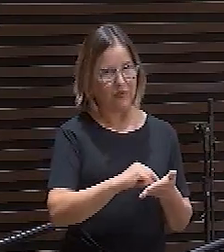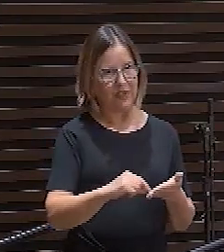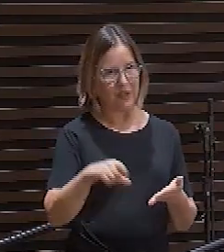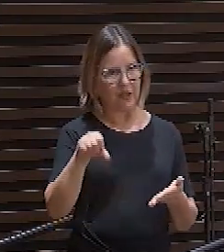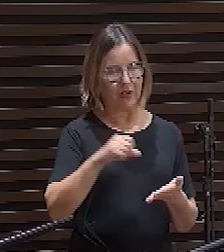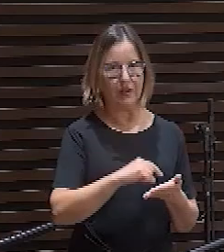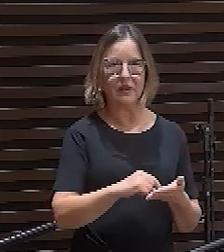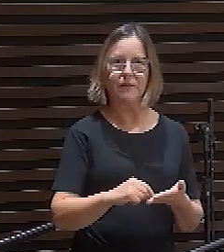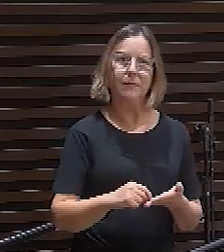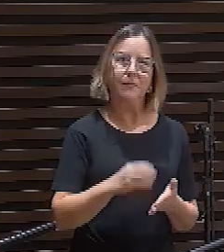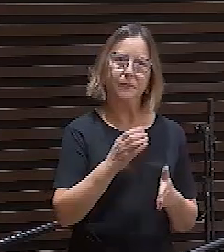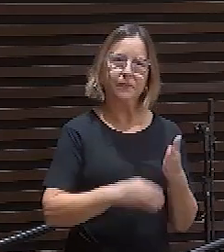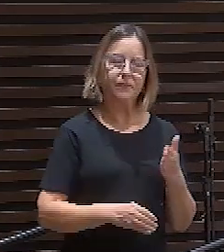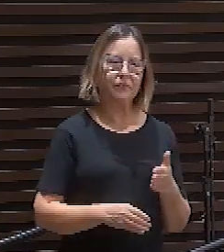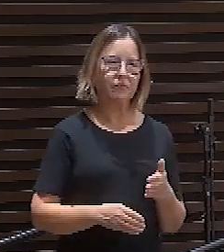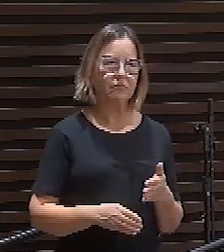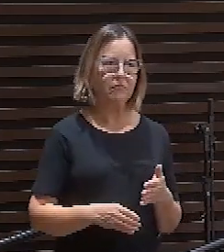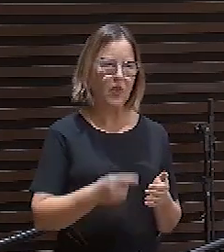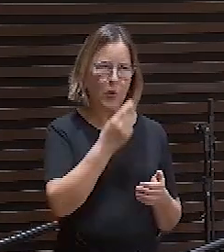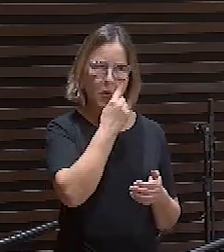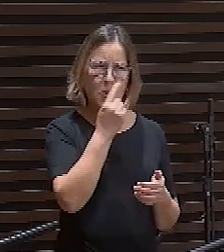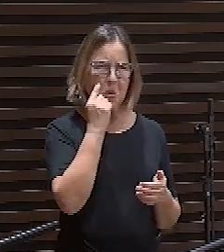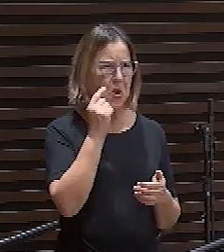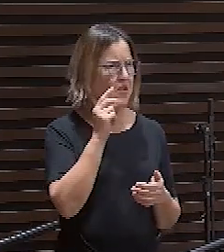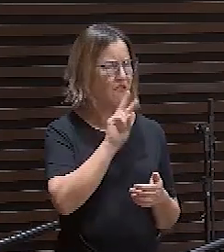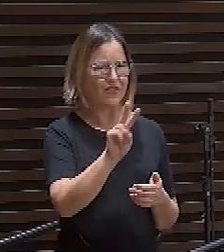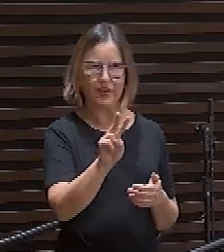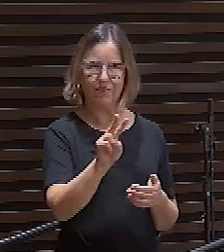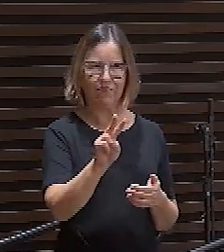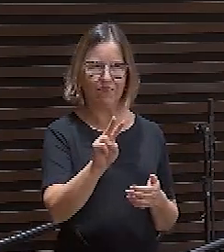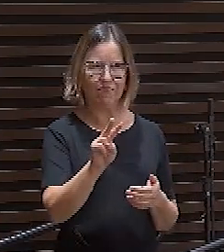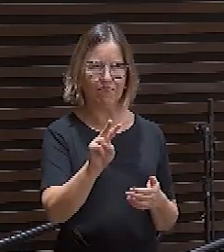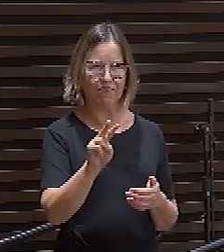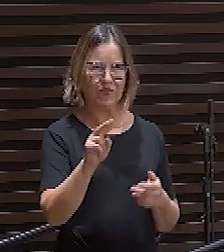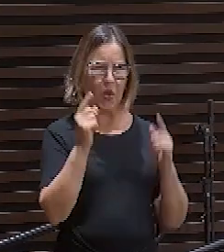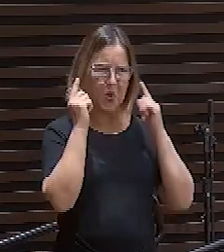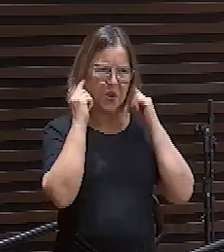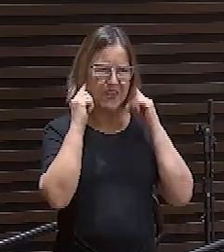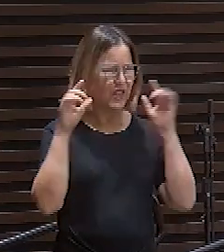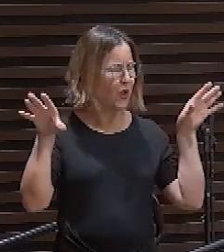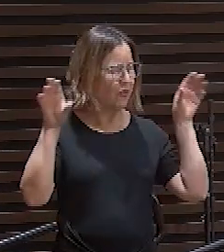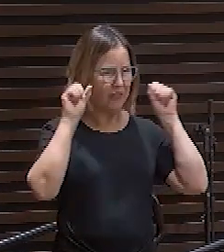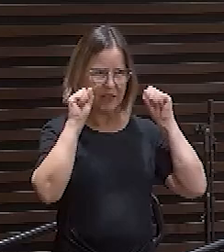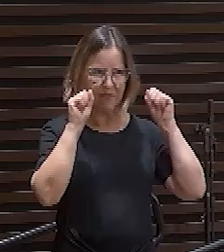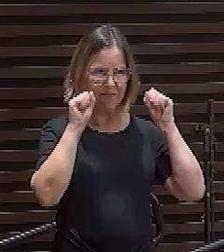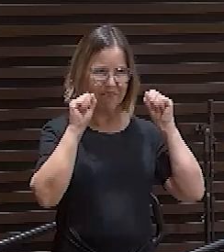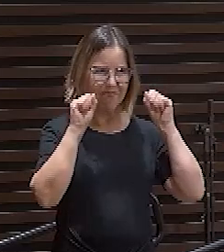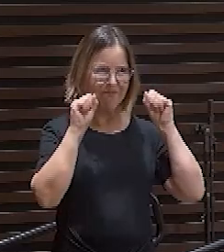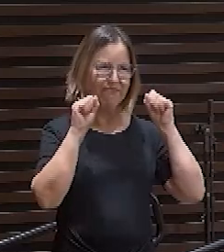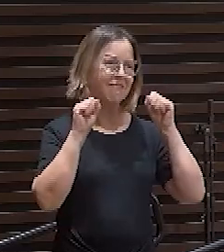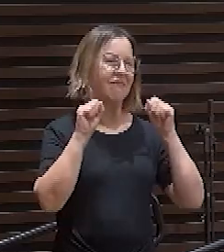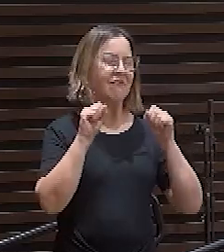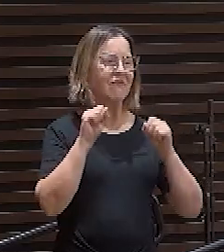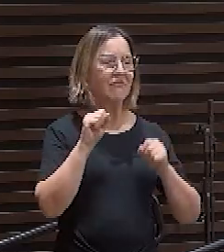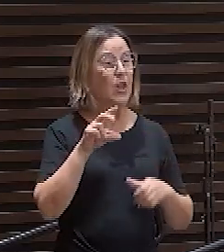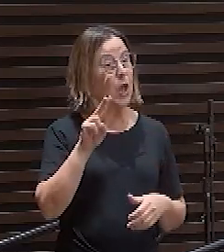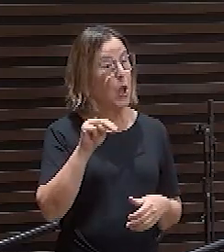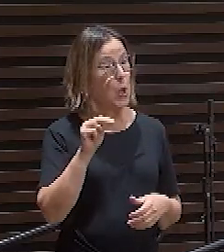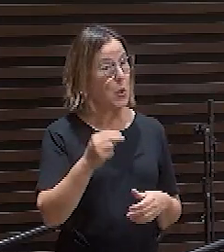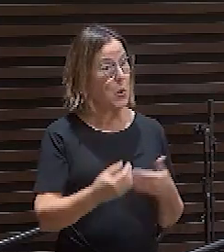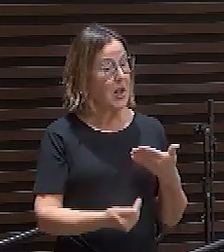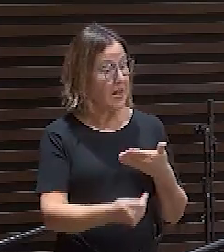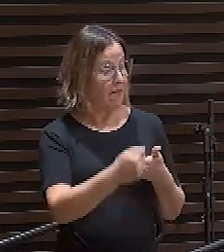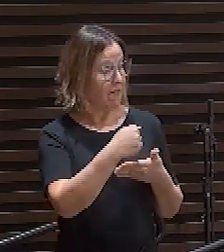2: nem olhos viram, nem ouvidos ouviram, nem jamais penetrou em